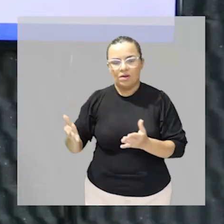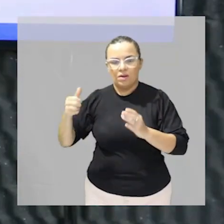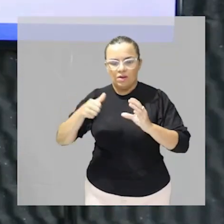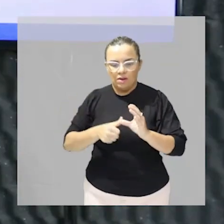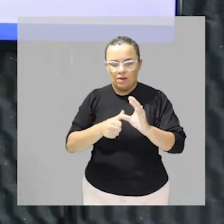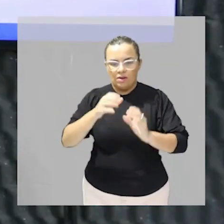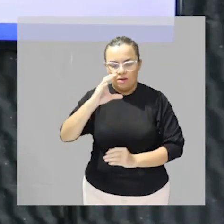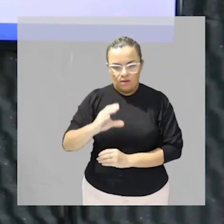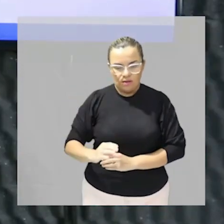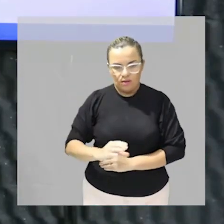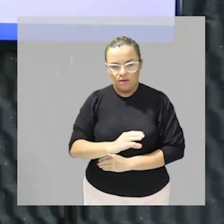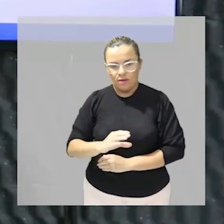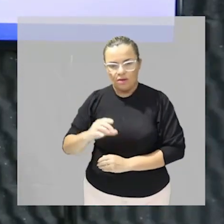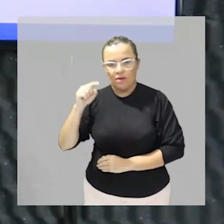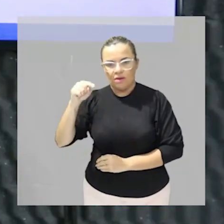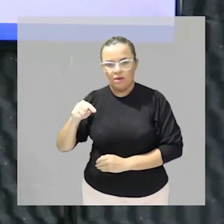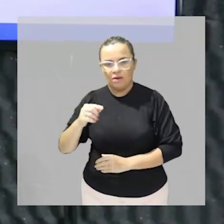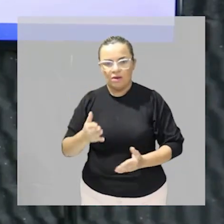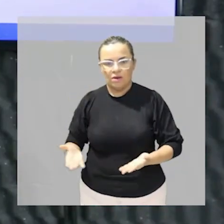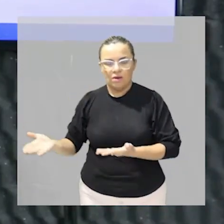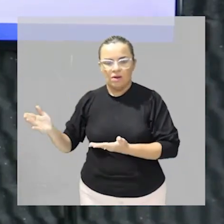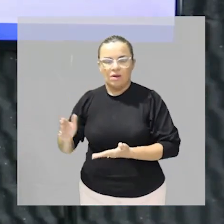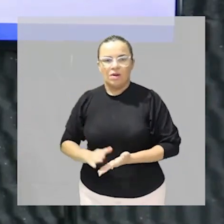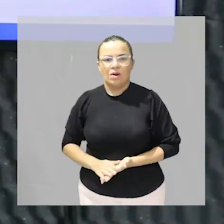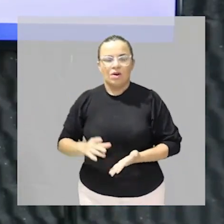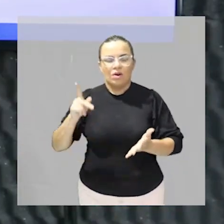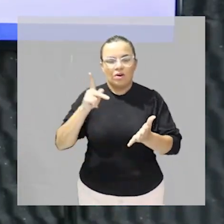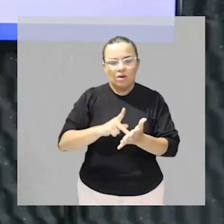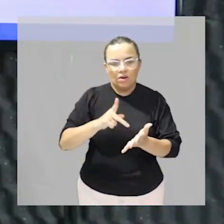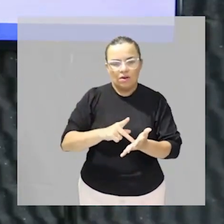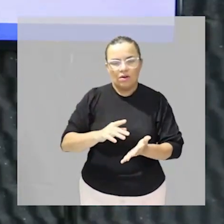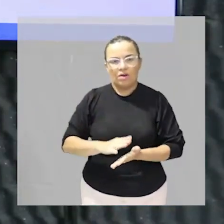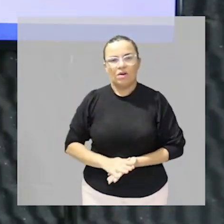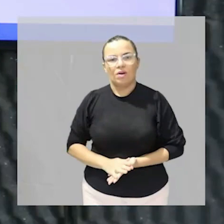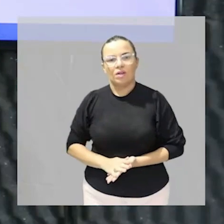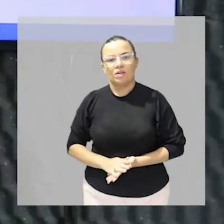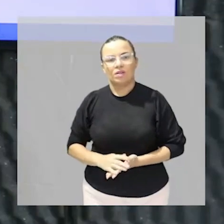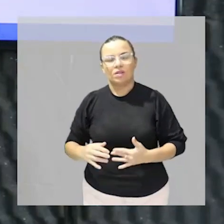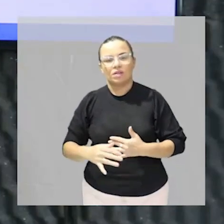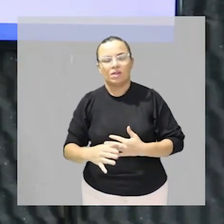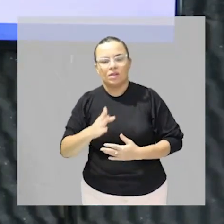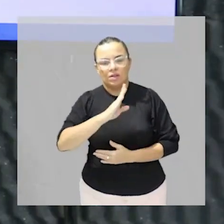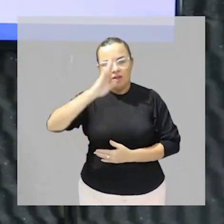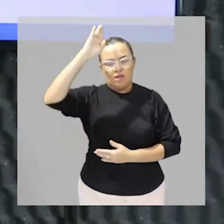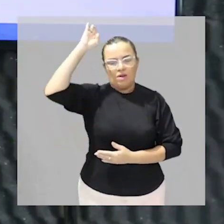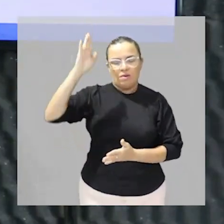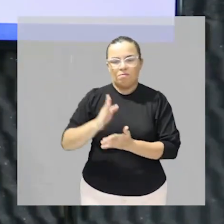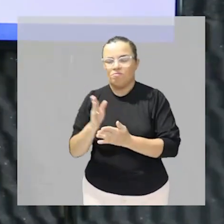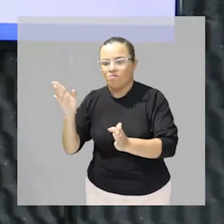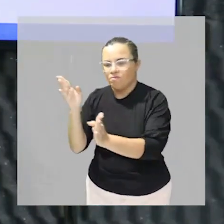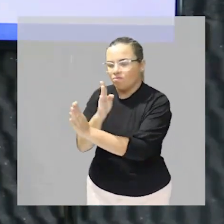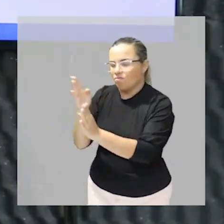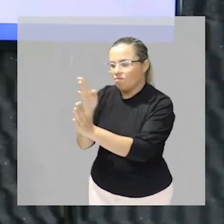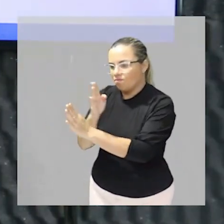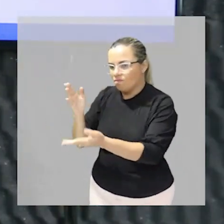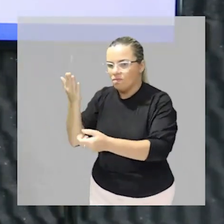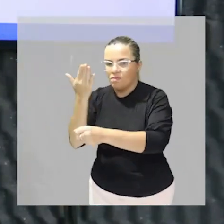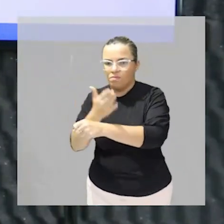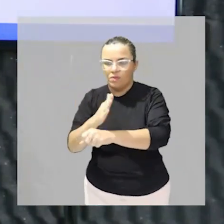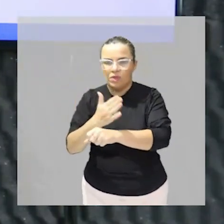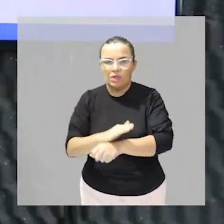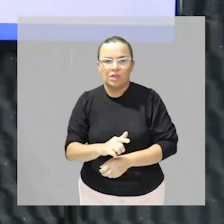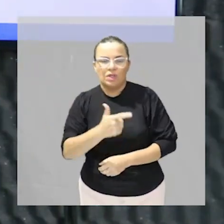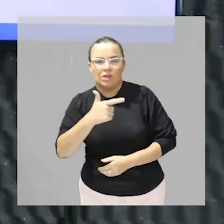cristianismo como religião oficial do Estado romano. Ok? Então, há uma perseguição, há uma prática de